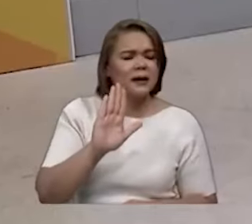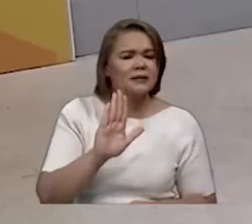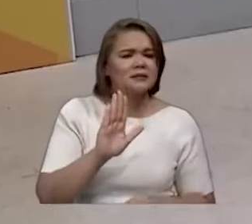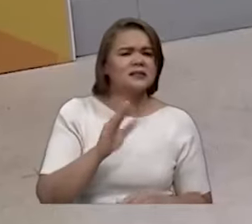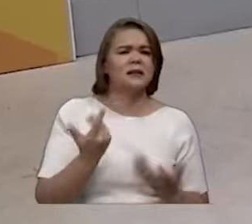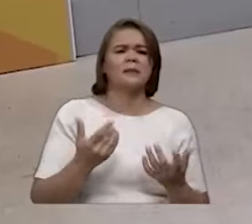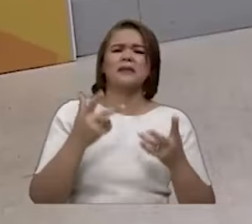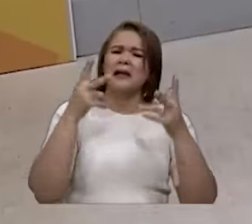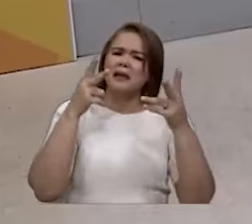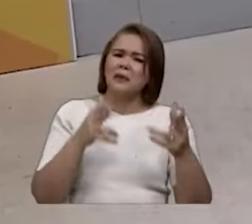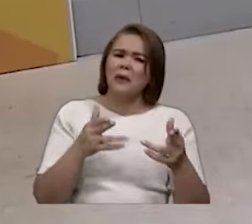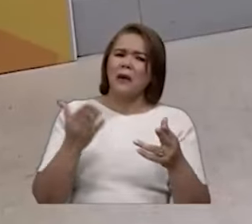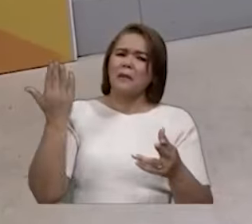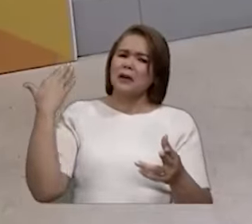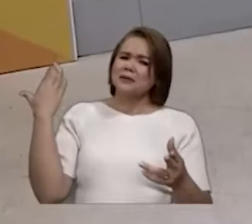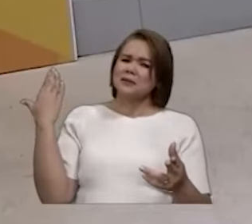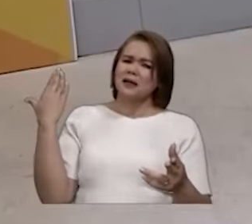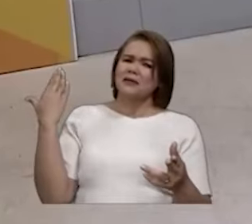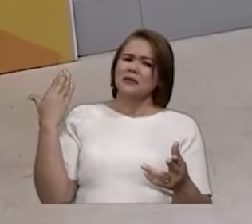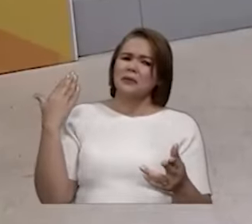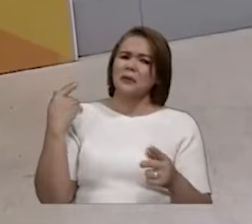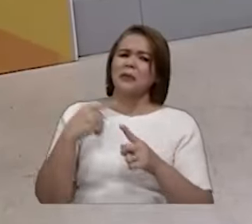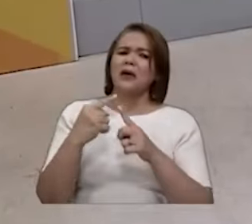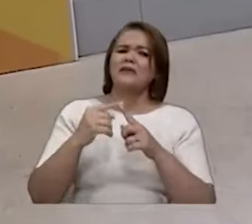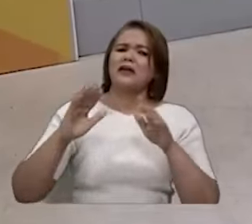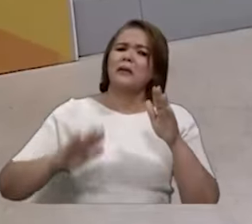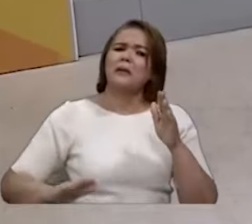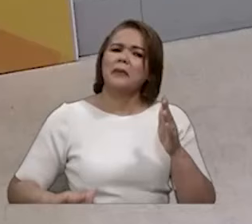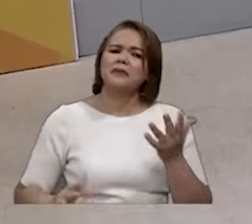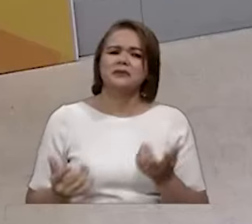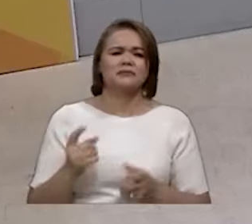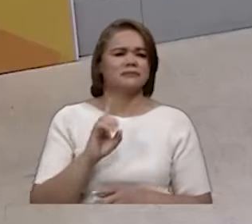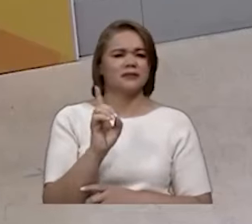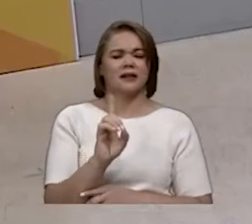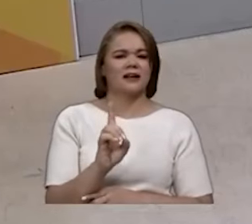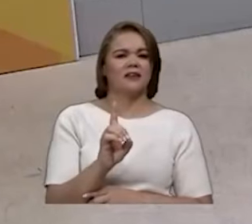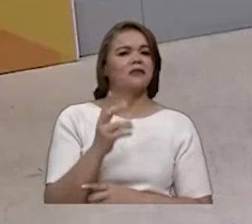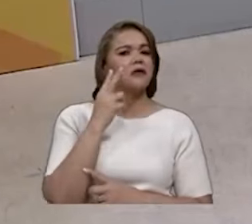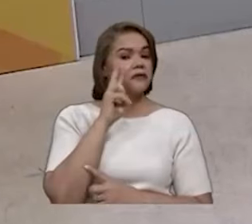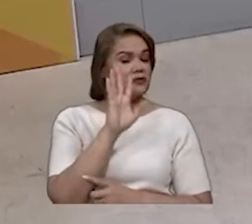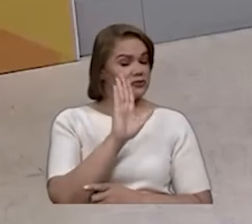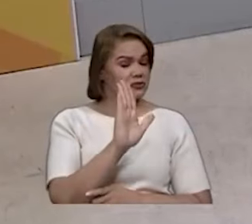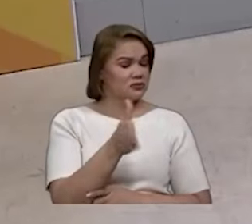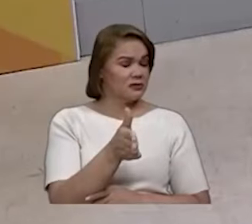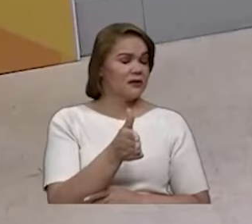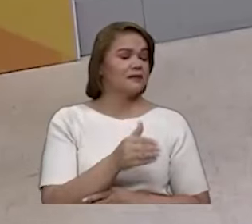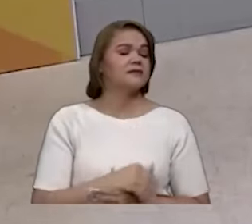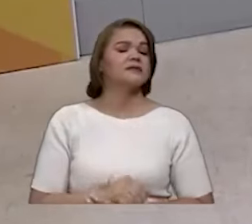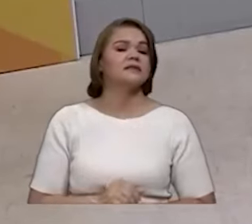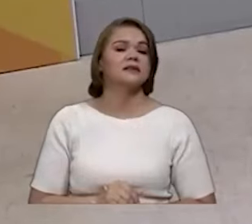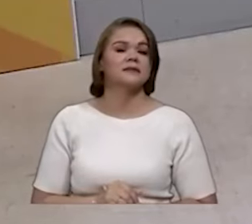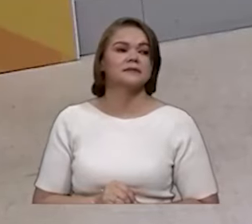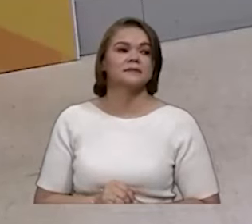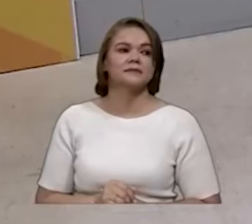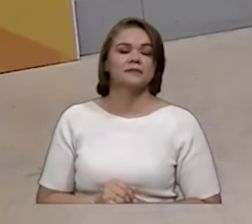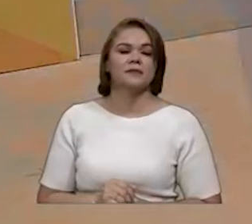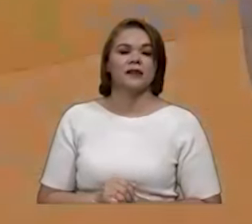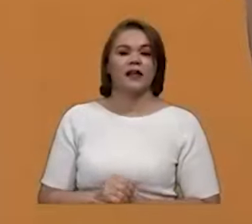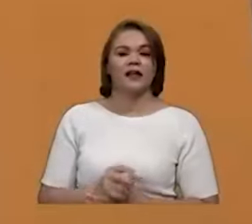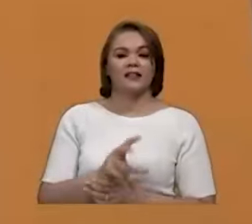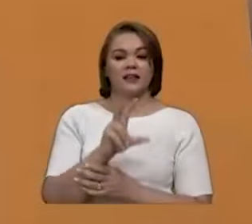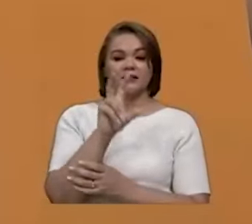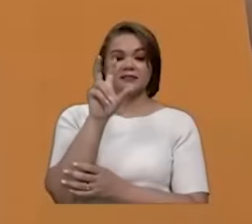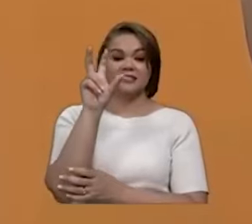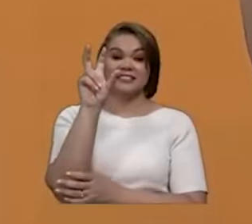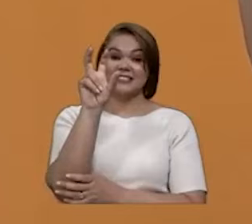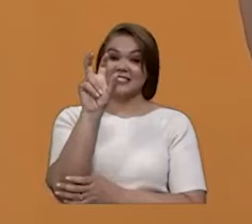início do no ano, início, voltou agora. Que, mesmo que preço. É isso, eu vi isso, viu? Nossa. Olha aí, gente,